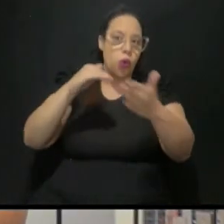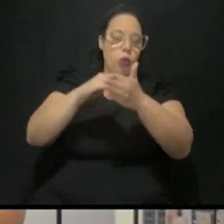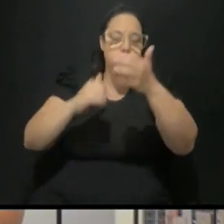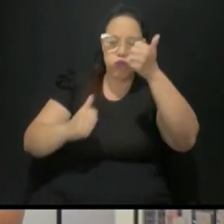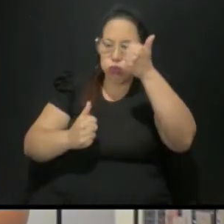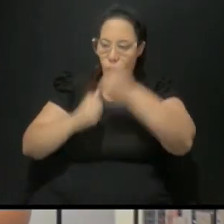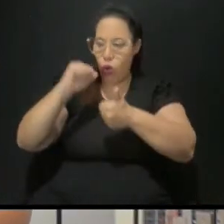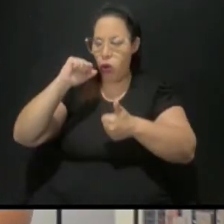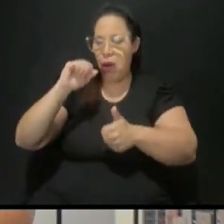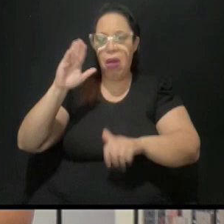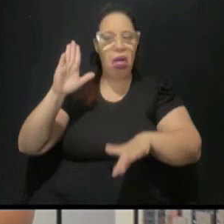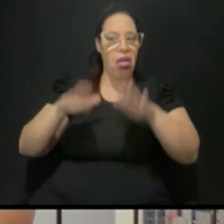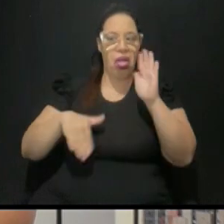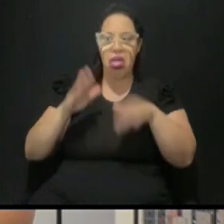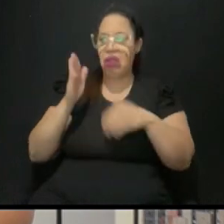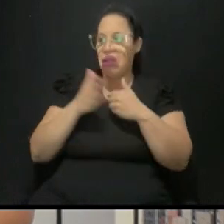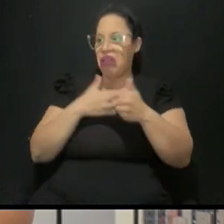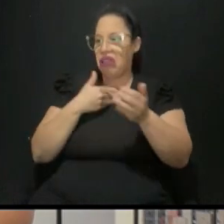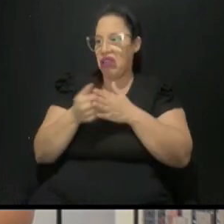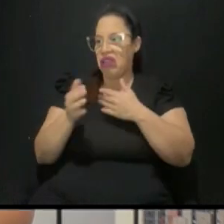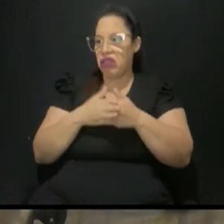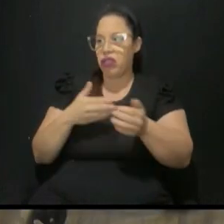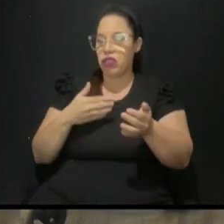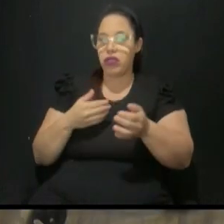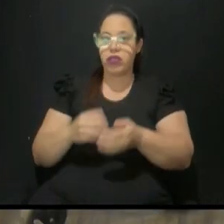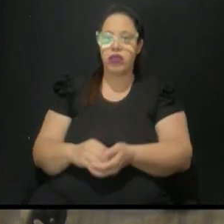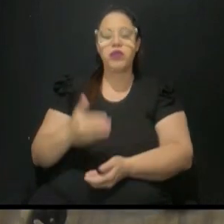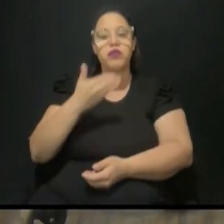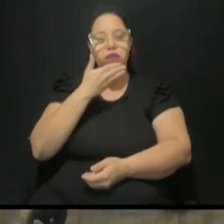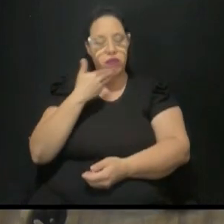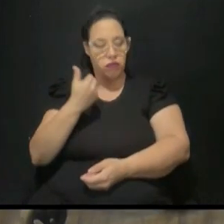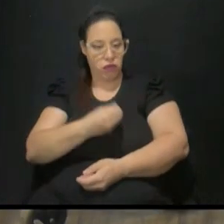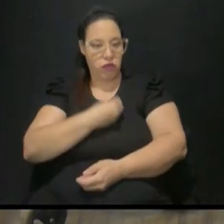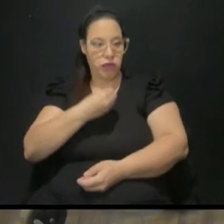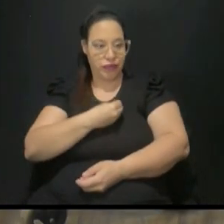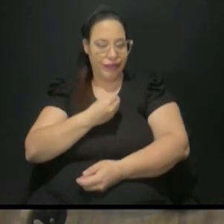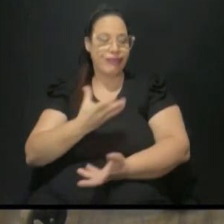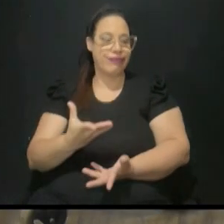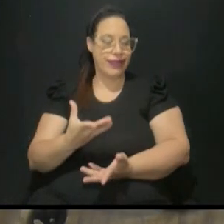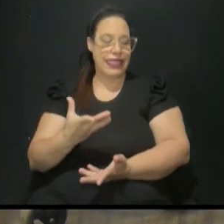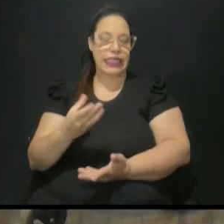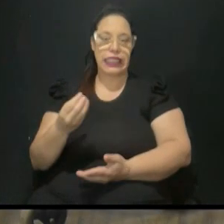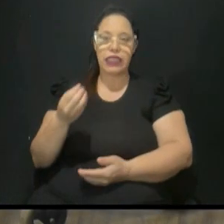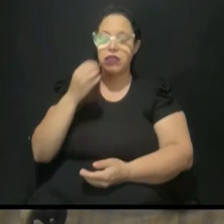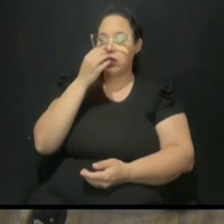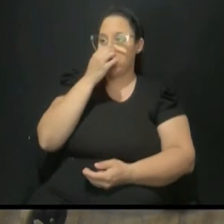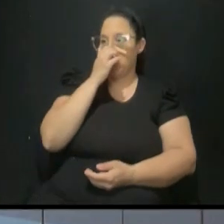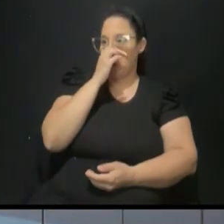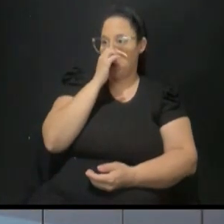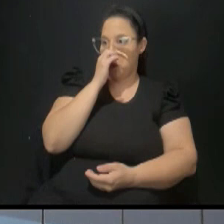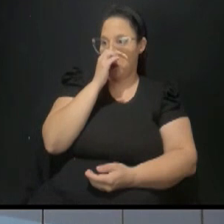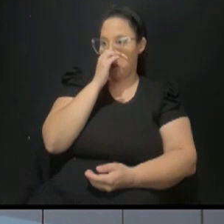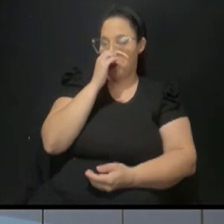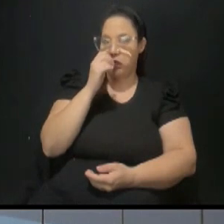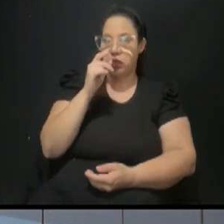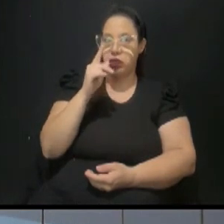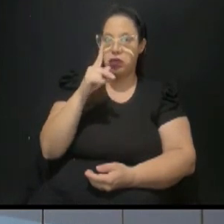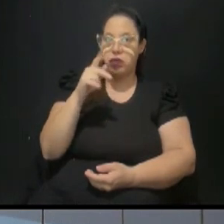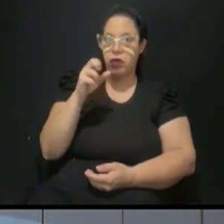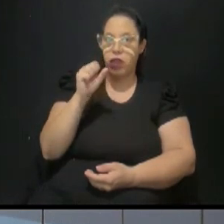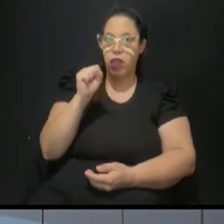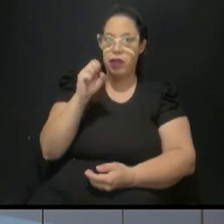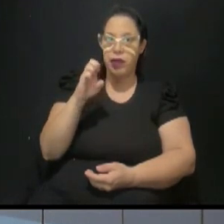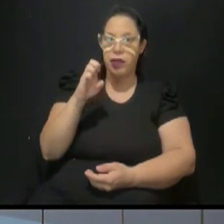de qualquer coisa, né? Qualidade de vida, né? A qualidade. O PES, ele vem pautado numa metodologia